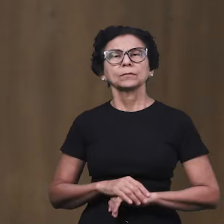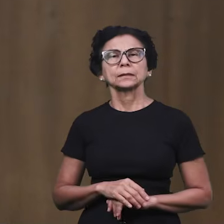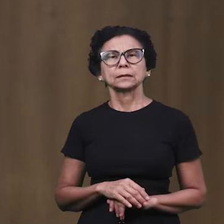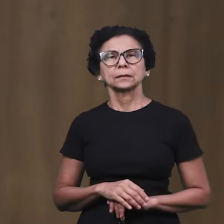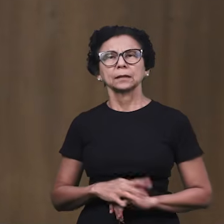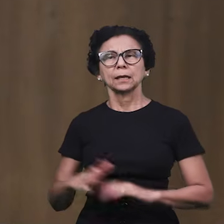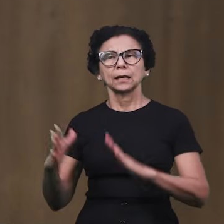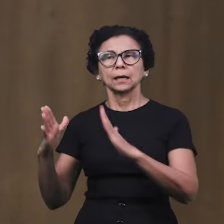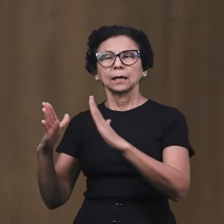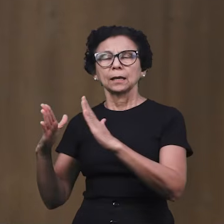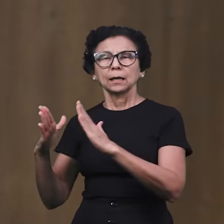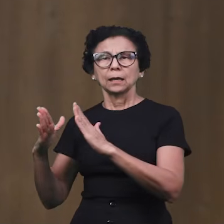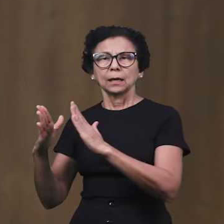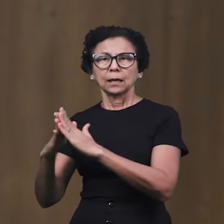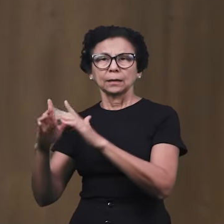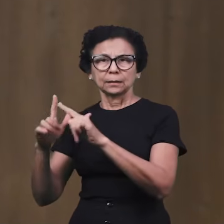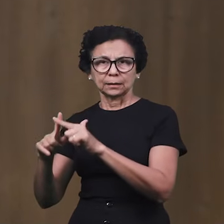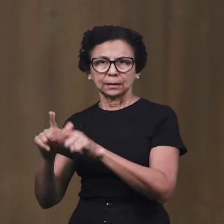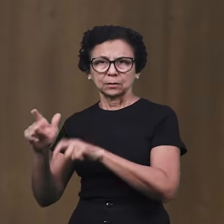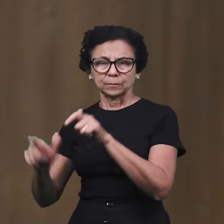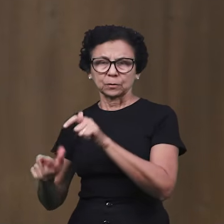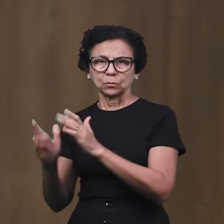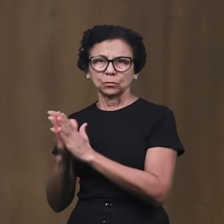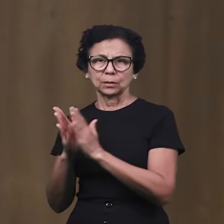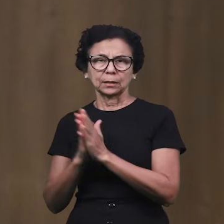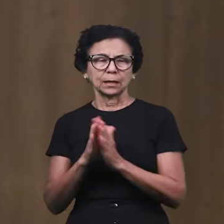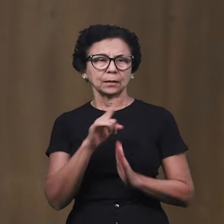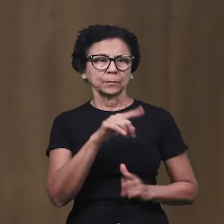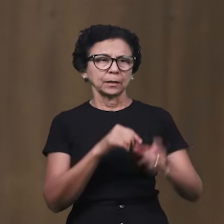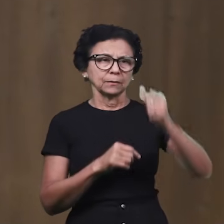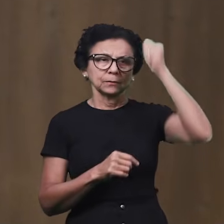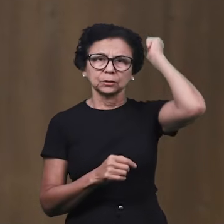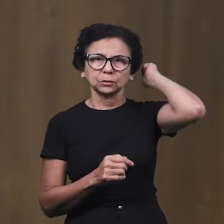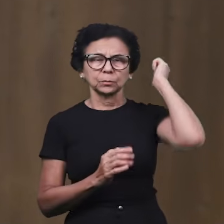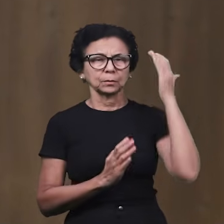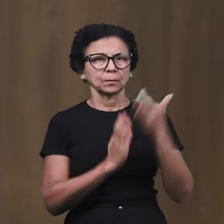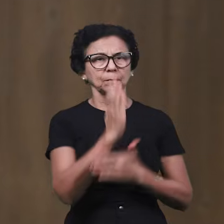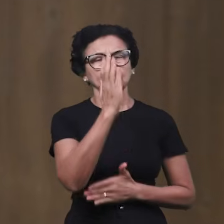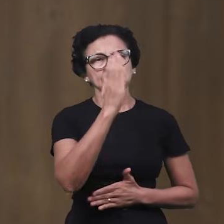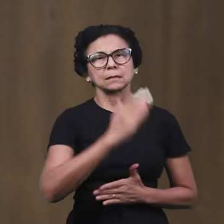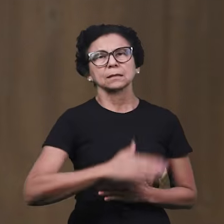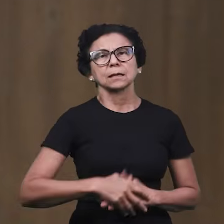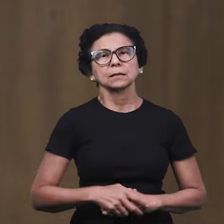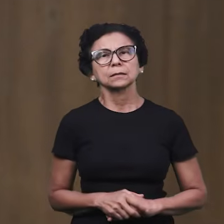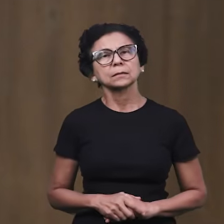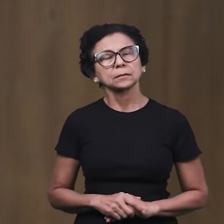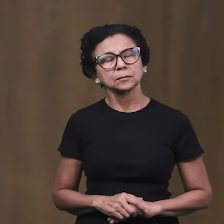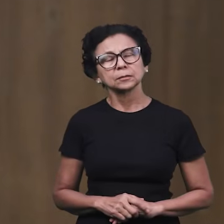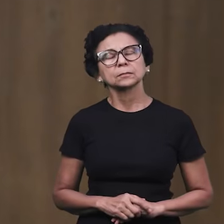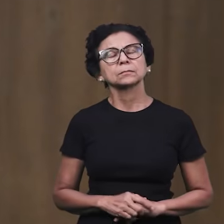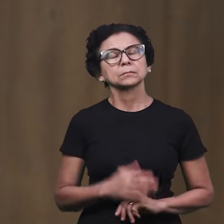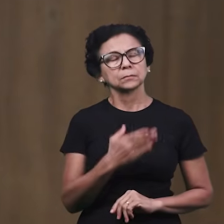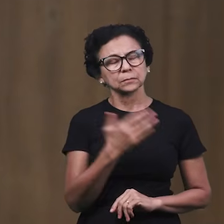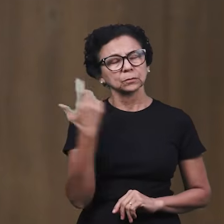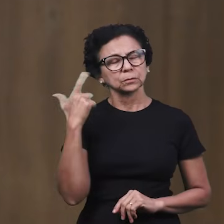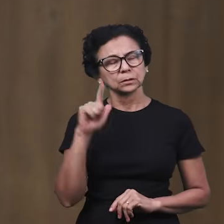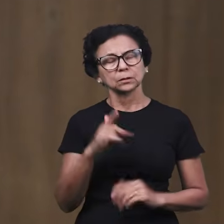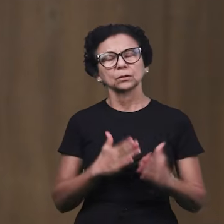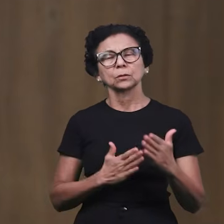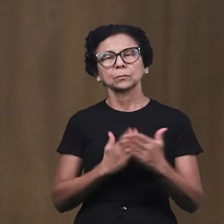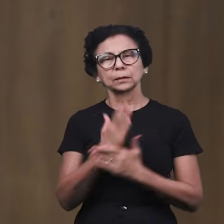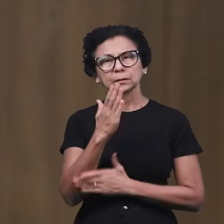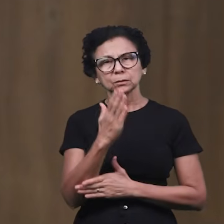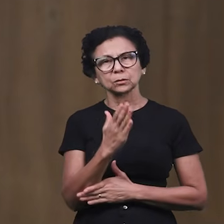igreja orou para ele passar no vestibular, para ele ter sucesso na vida estudantil, e tudo isso aconteceu na vida dele. Ele passou